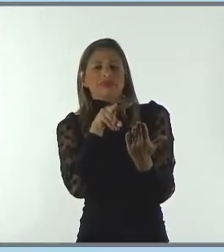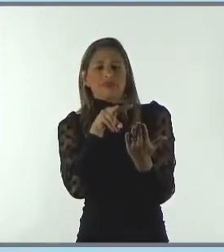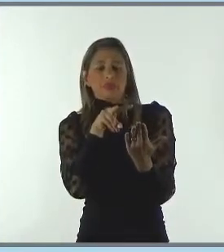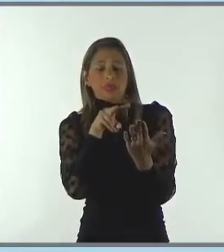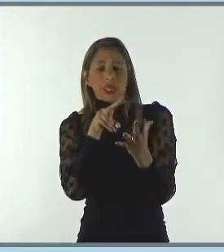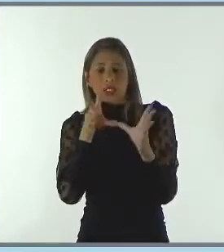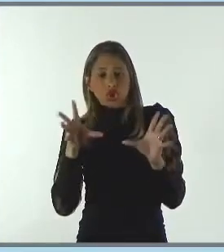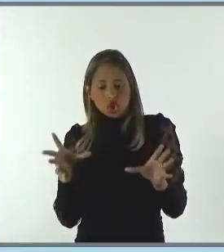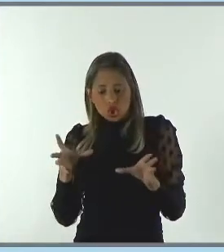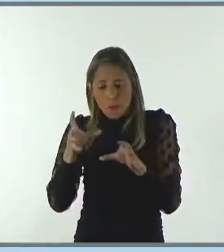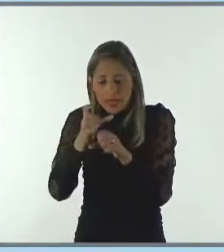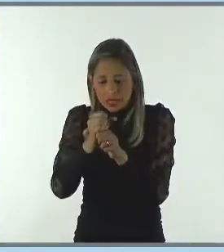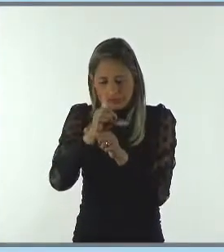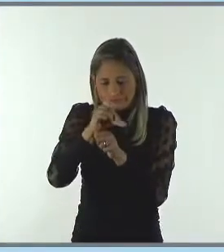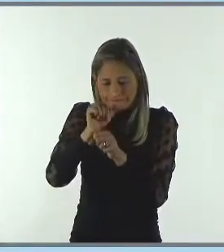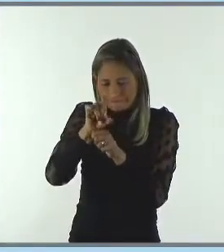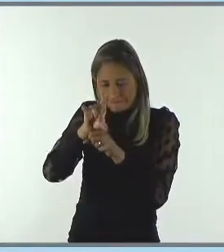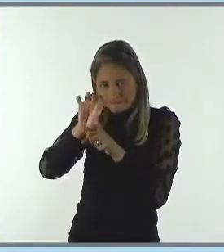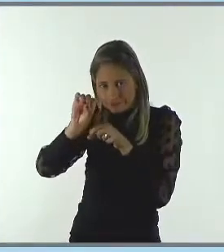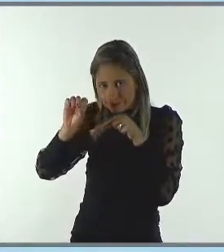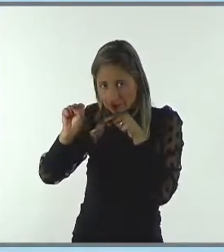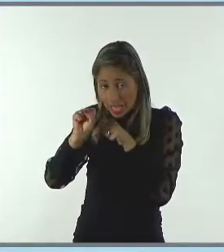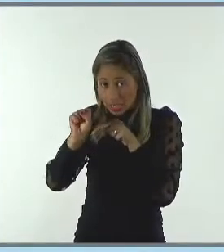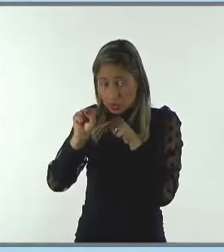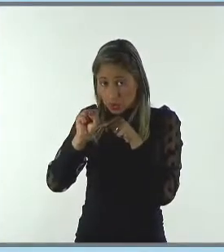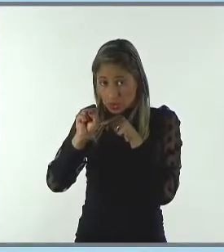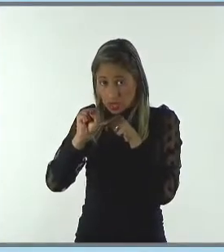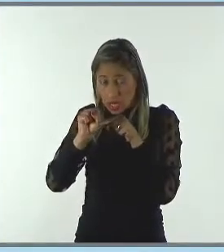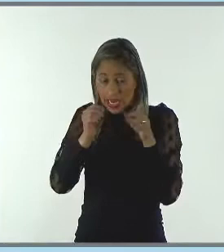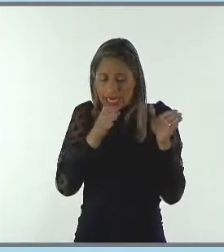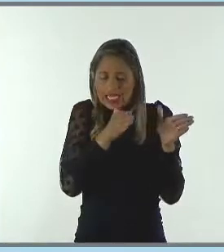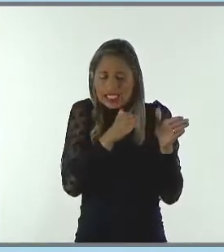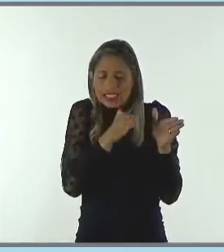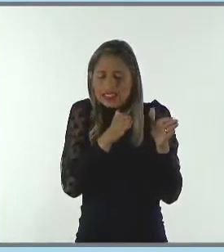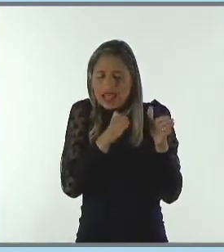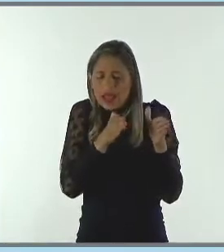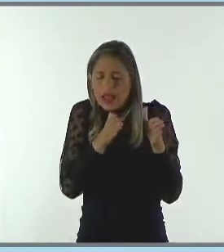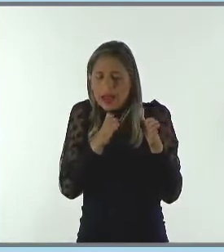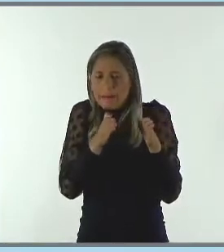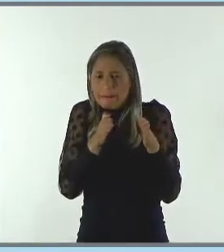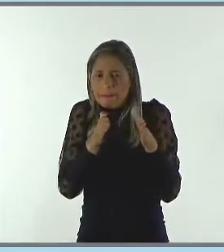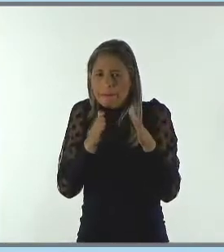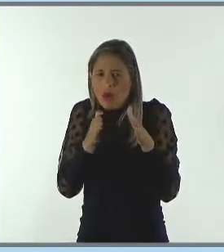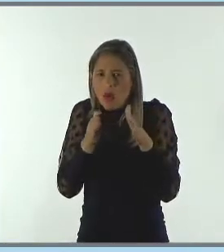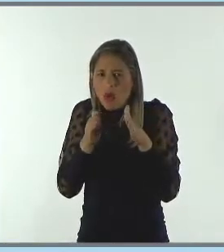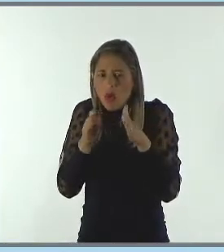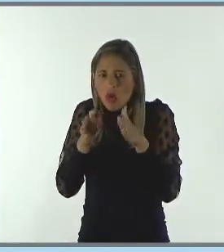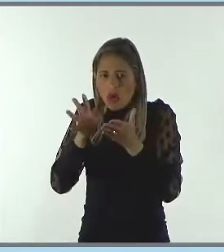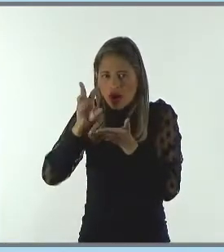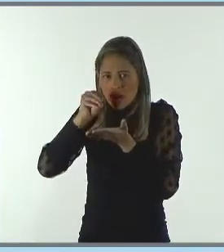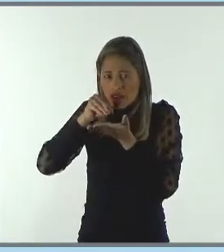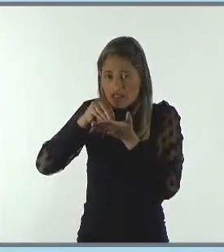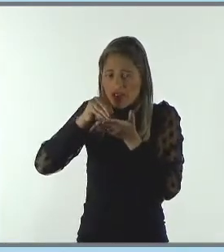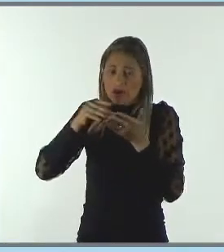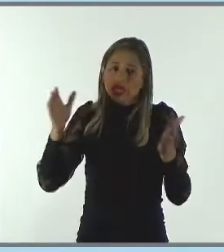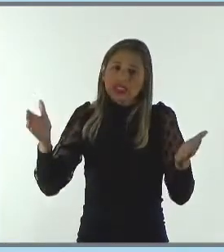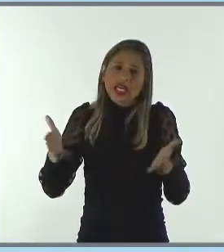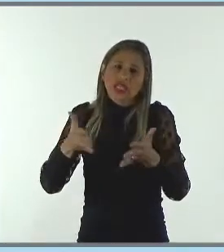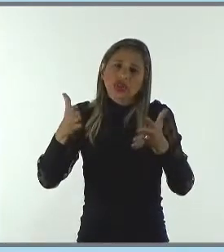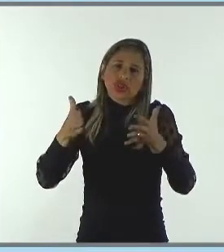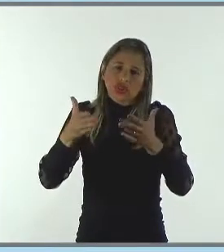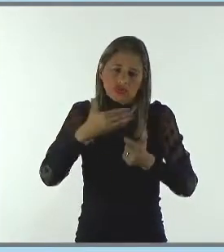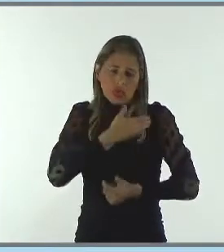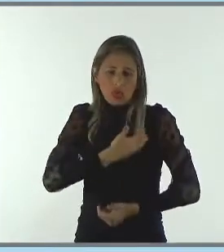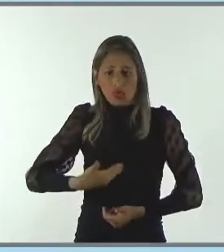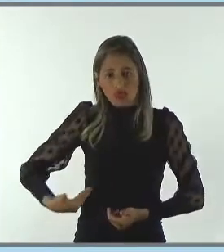dados, pessoal, somado ao período complicado da falta de incentivo governamental às políticas